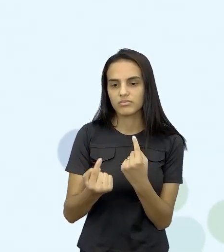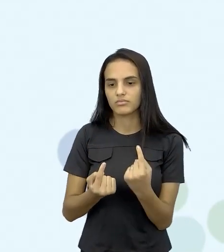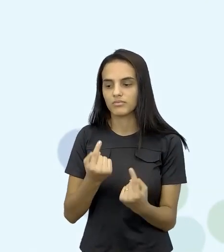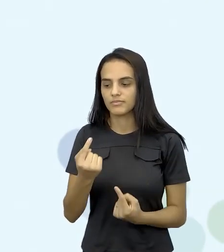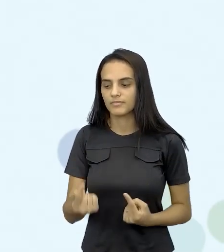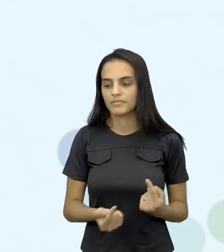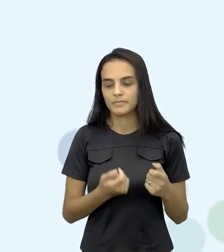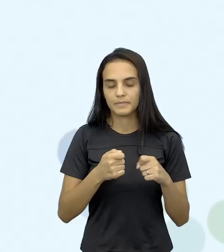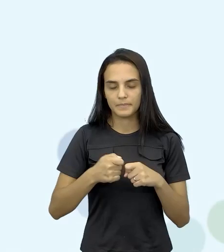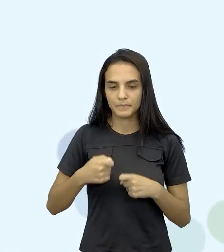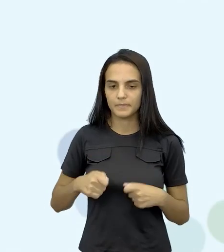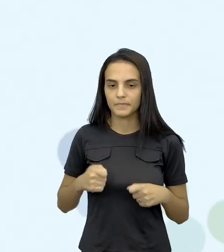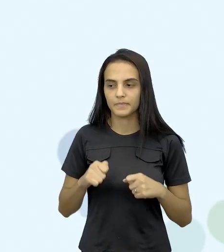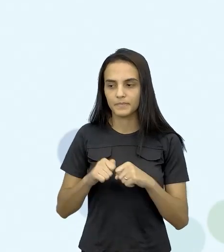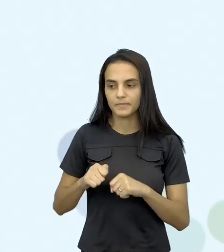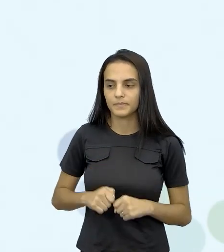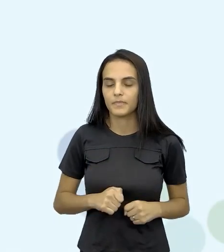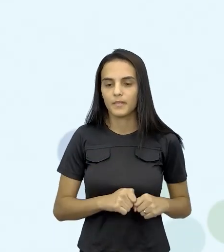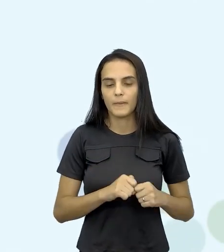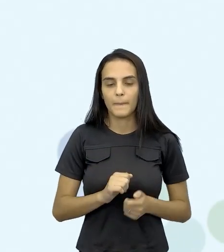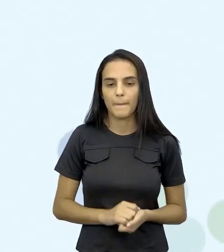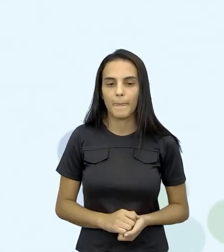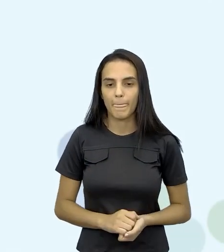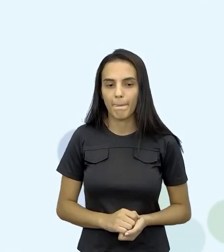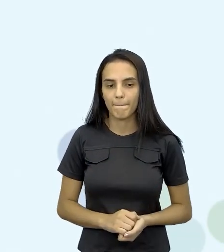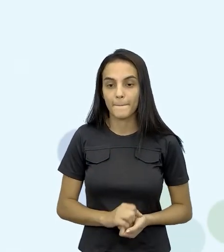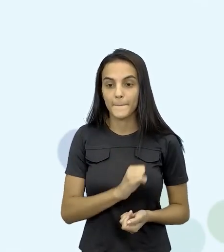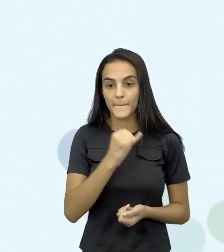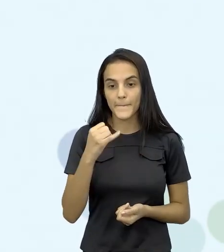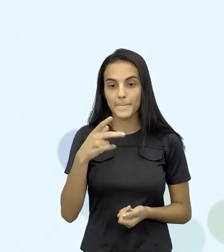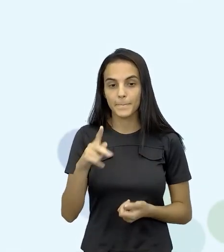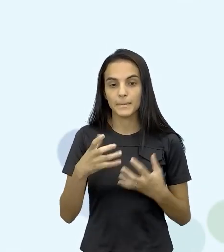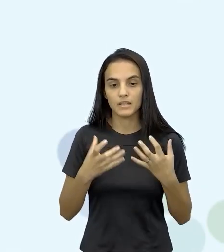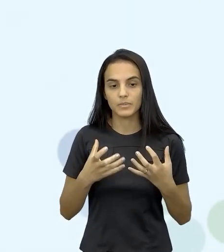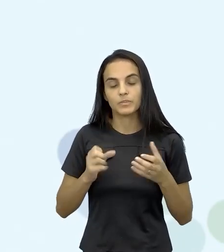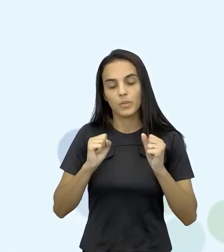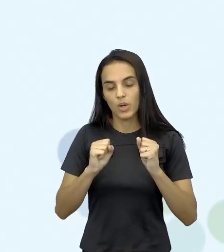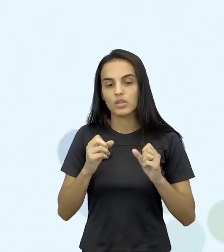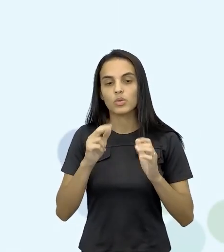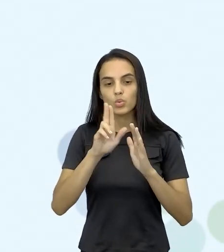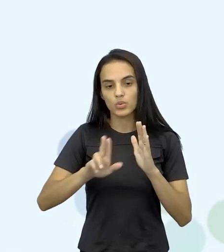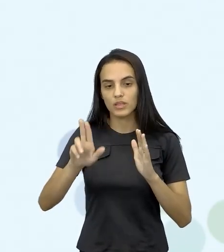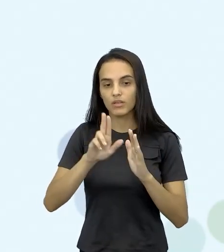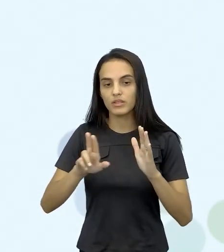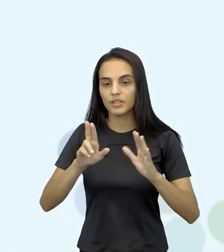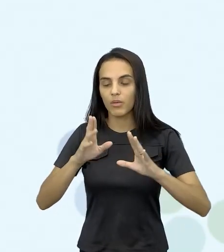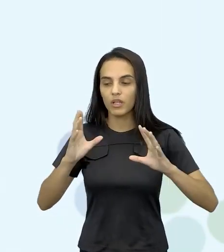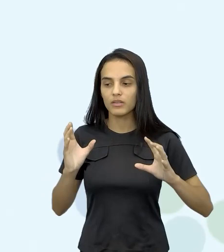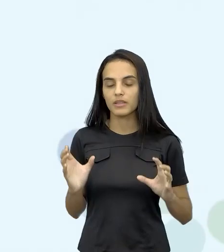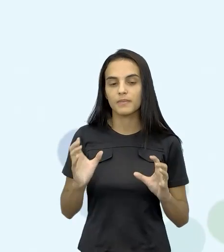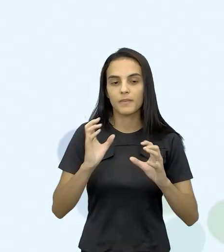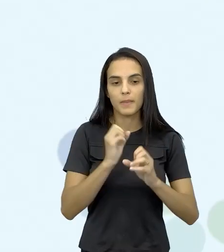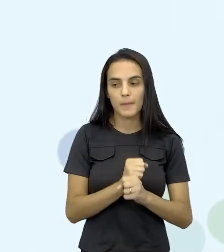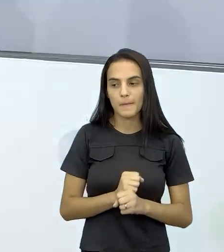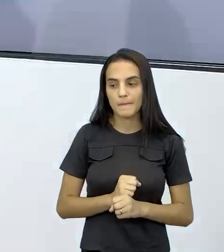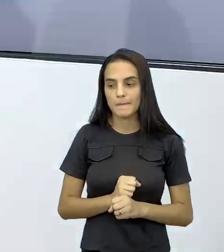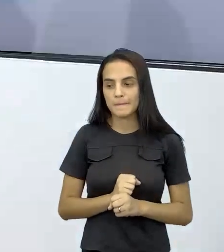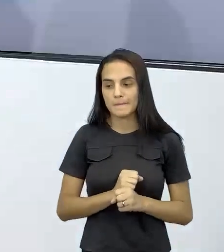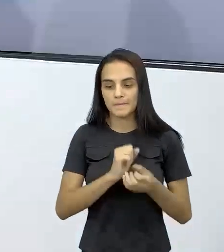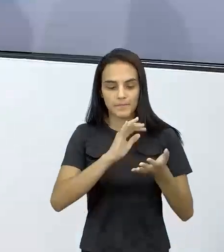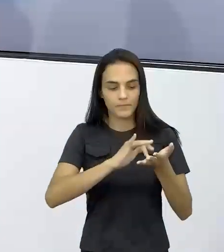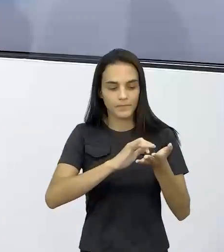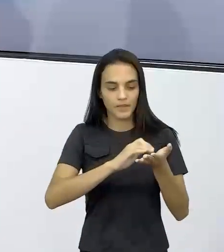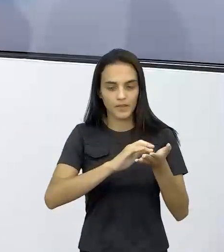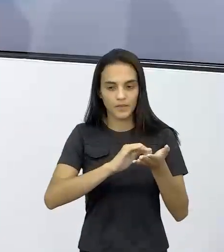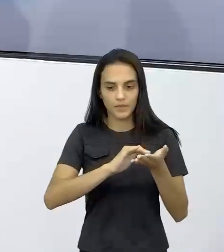1 por 1 aí dessa coluna, essa divisão. Se você quiser, pode usar uma calculadora, mas o ideal é que você faça à mão mesmo, tá bom?